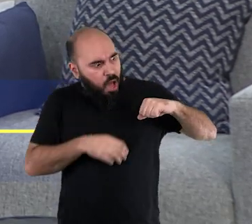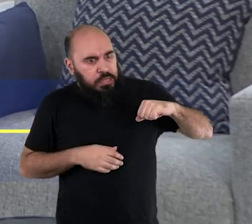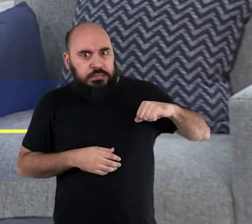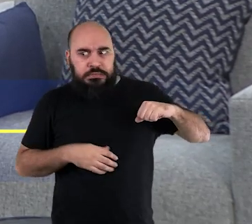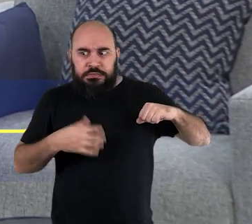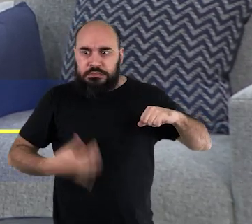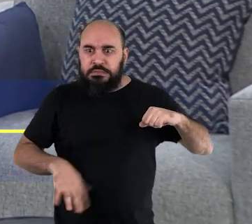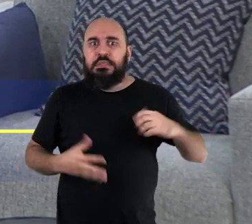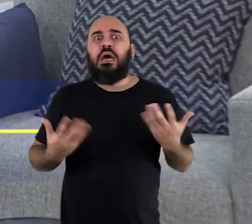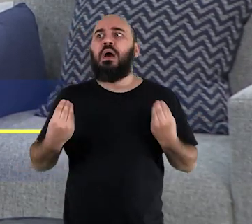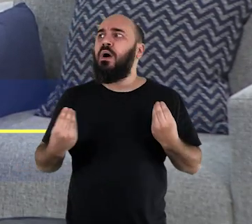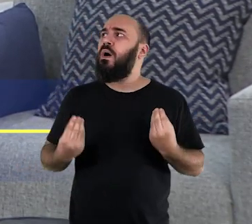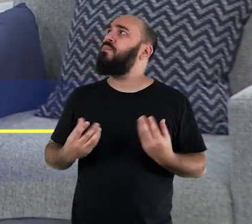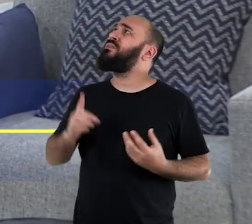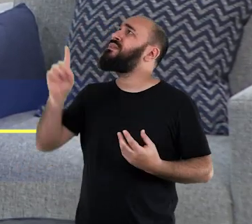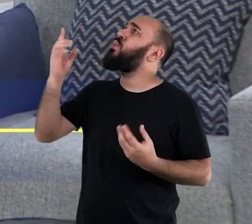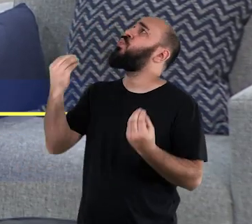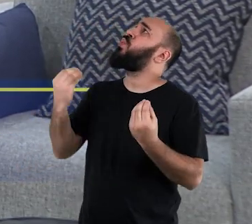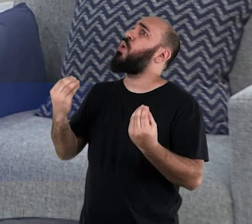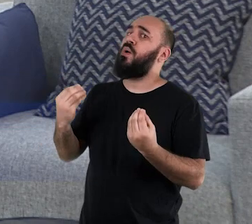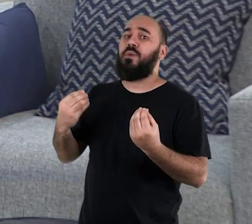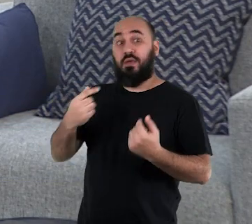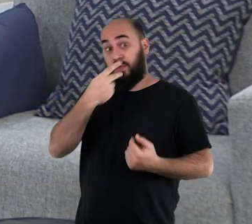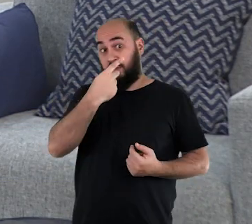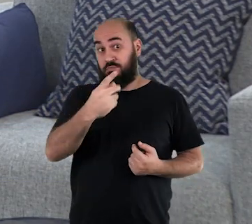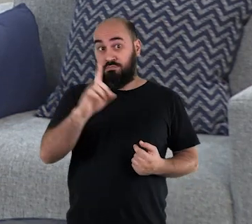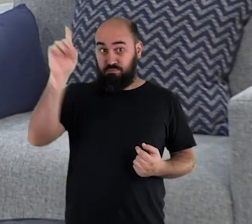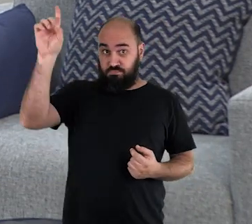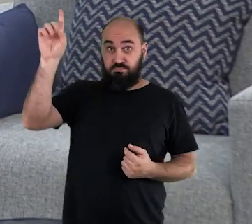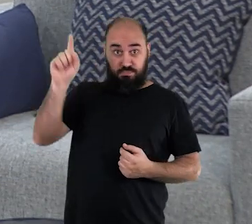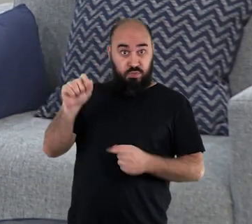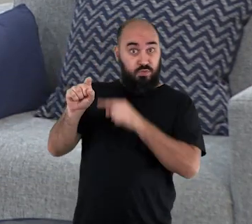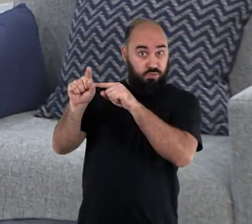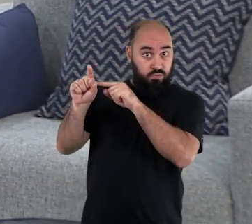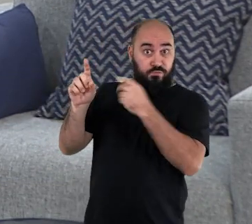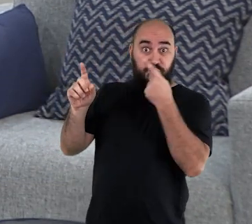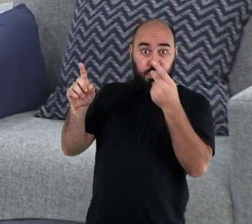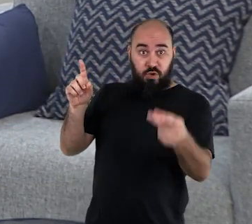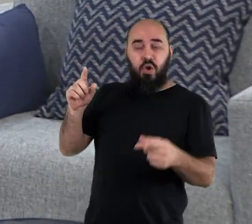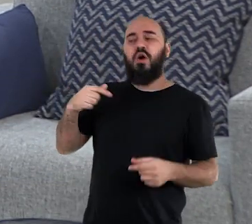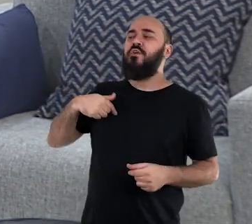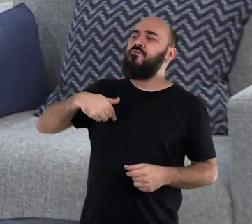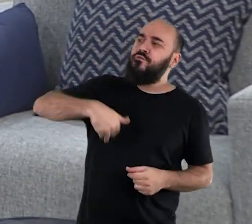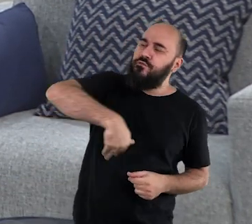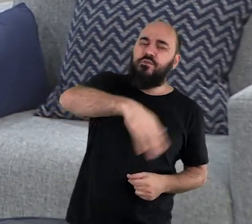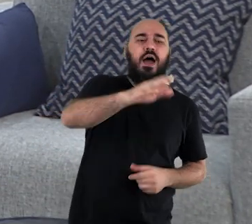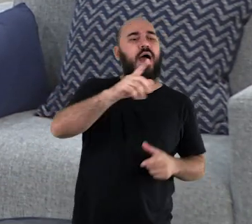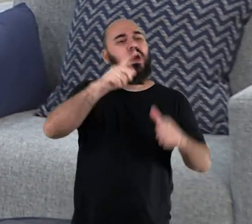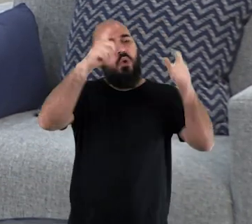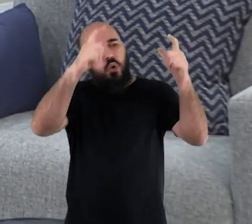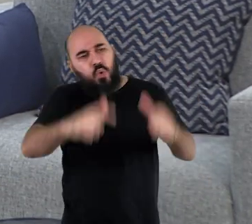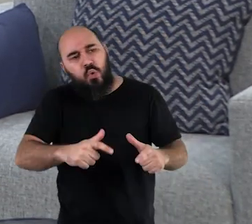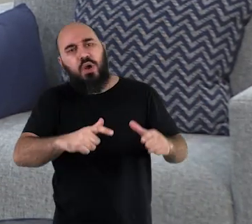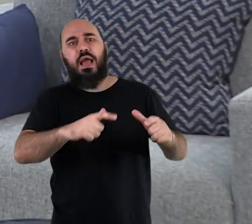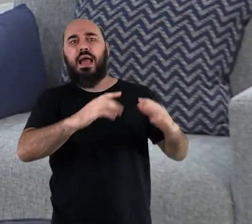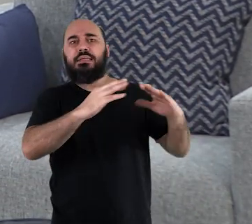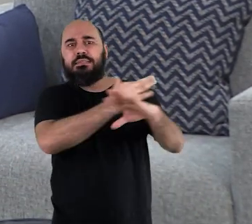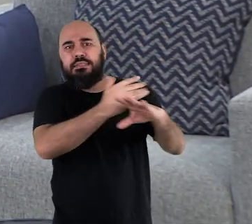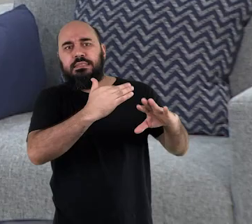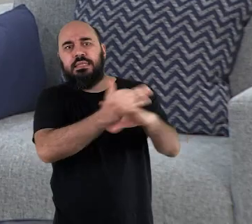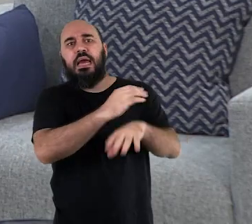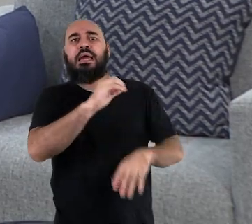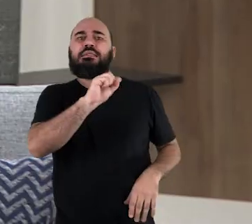Sidom, que era a terra de Jezabel, e eu providenciei uma senhora que vai cuidar de você, que vai alimentar você.